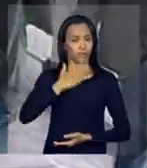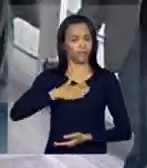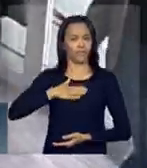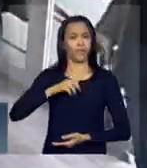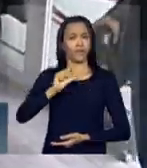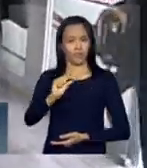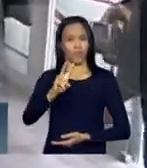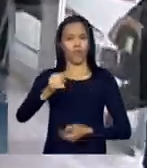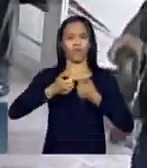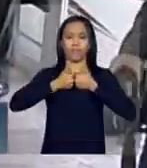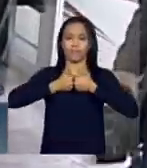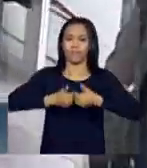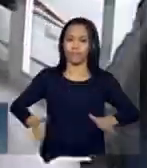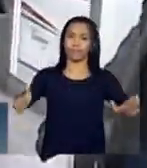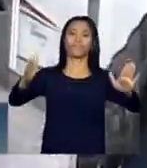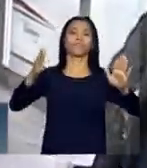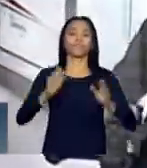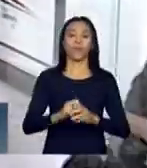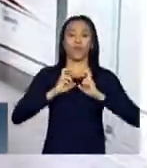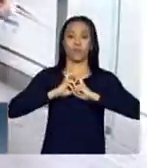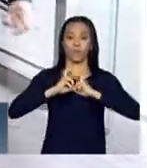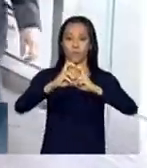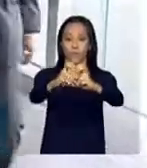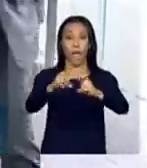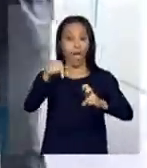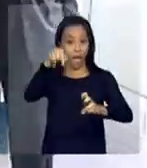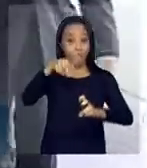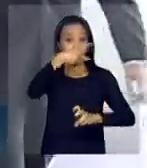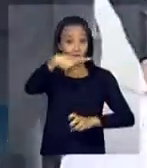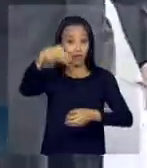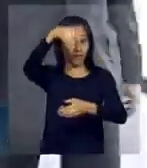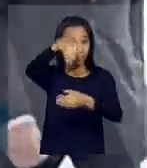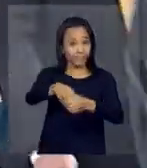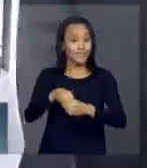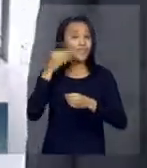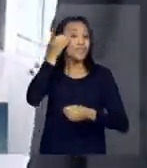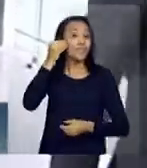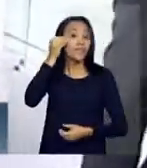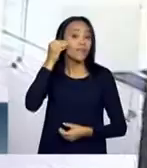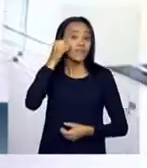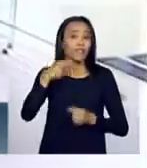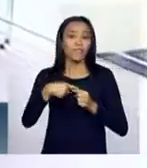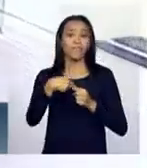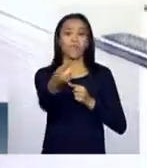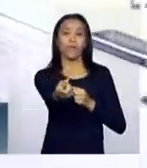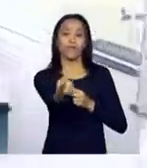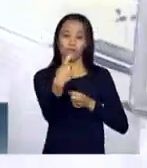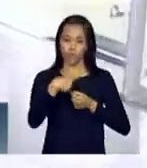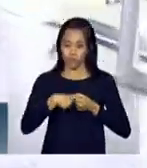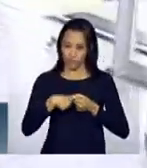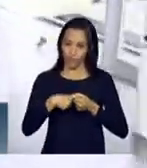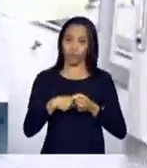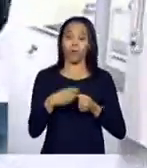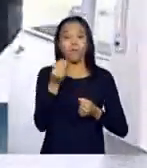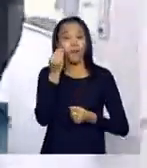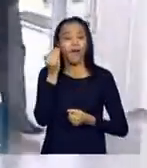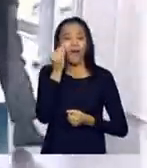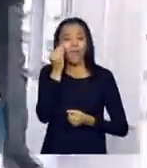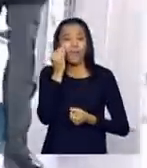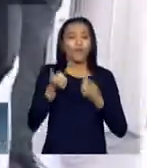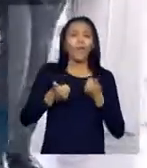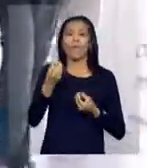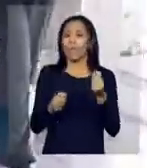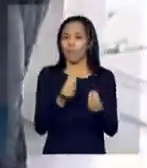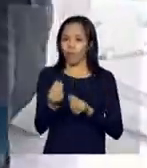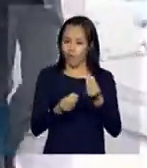vai inaugurar o aeromóvel. Ela fez agora a primeira viagem de ida e volta da Estação Salgado Filho para a estação